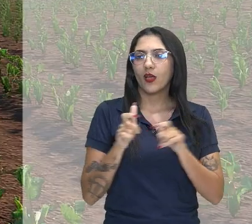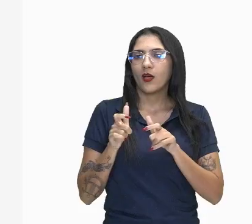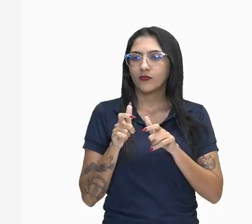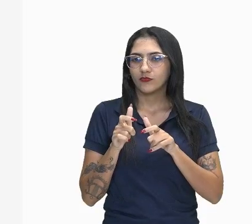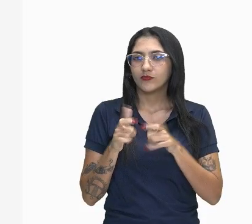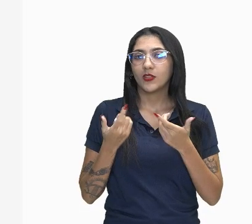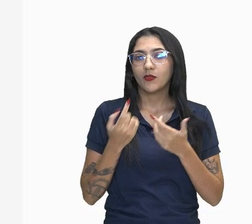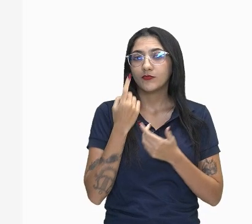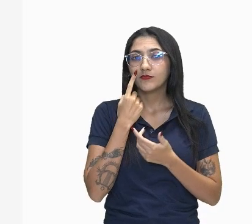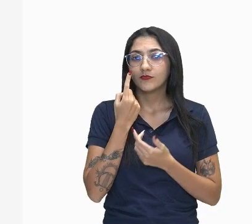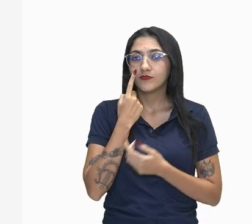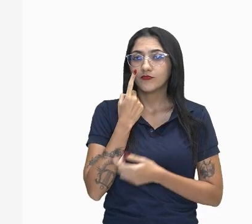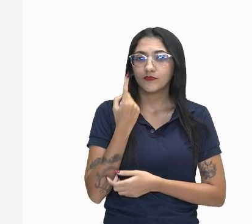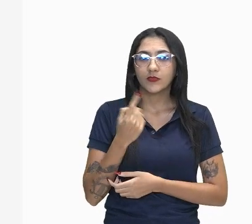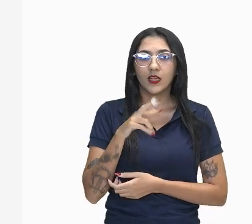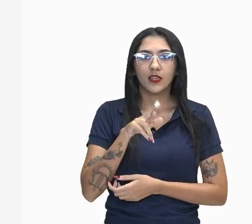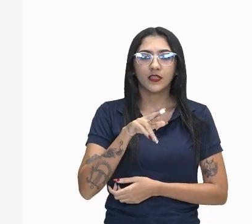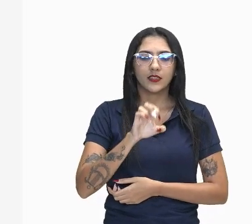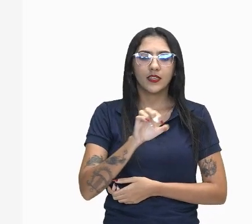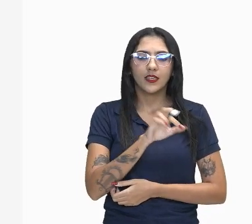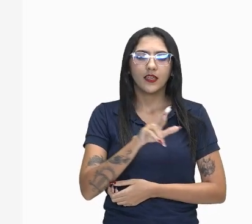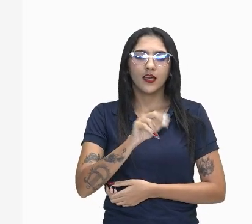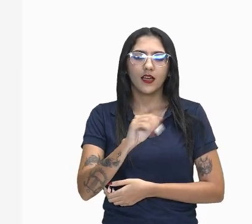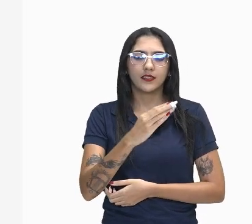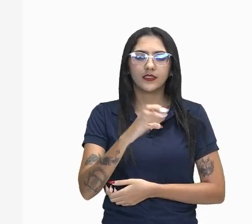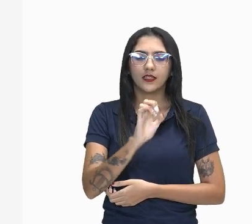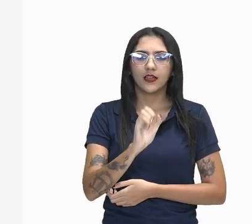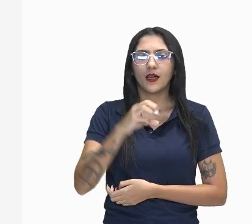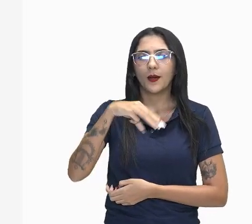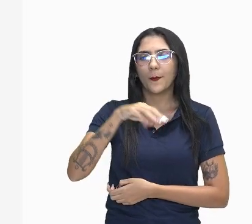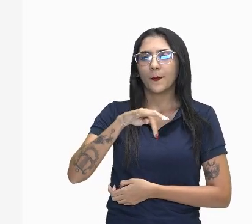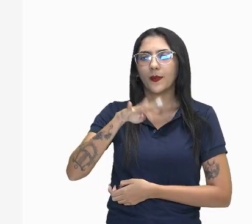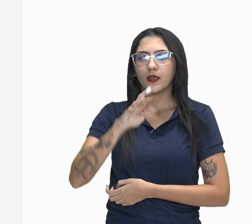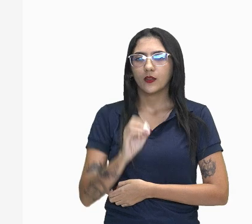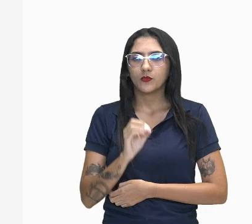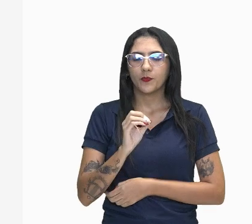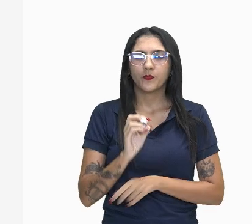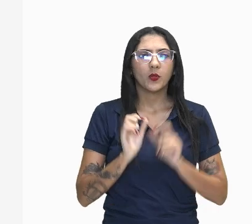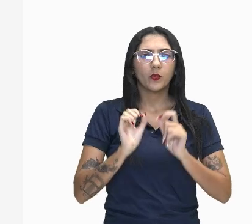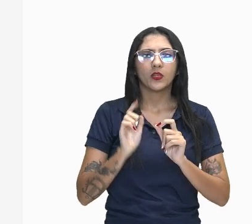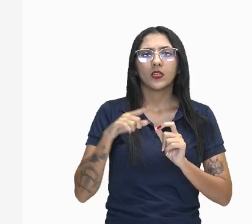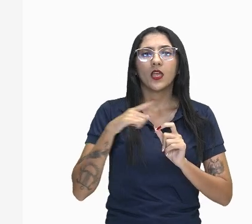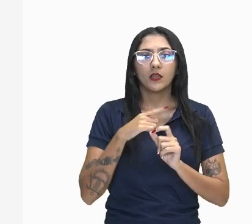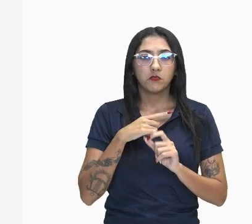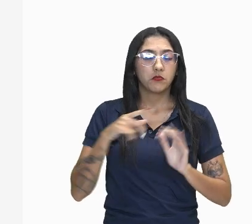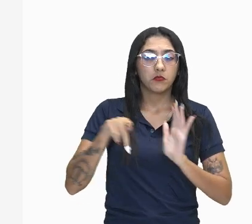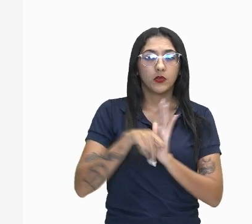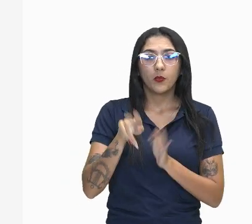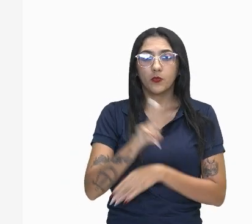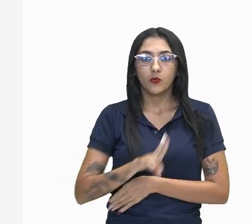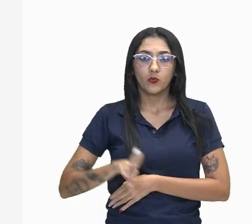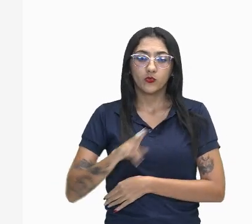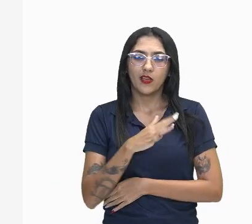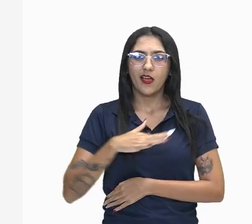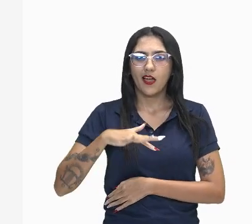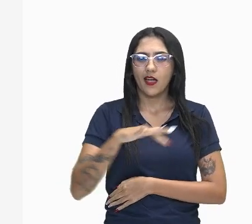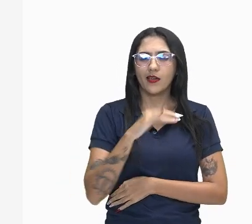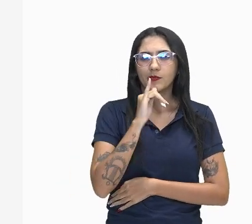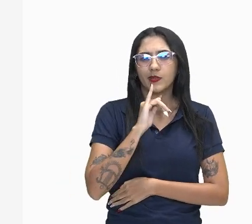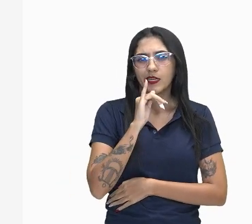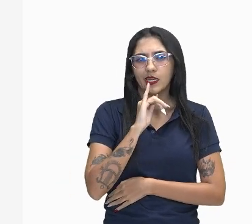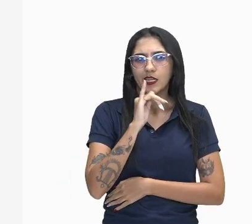o terraceamento, tá? O terraceamento, gente, ele é utilizado em áreas com